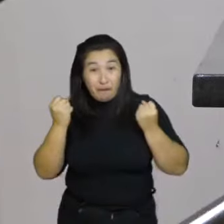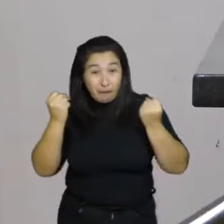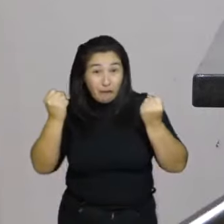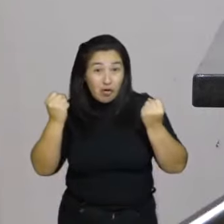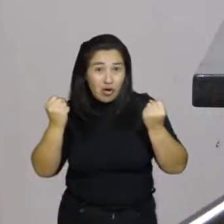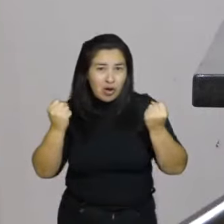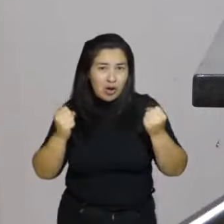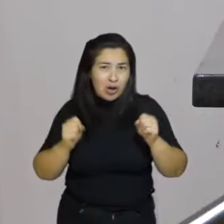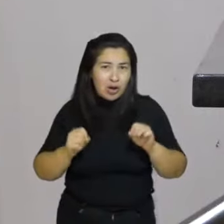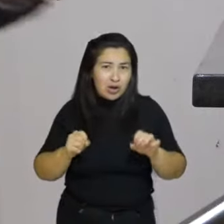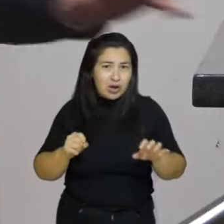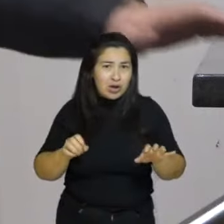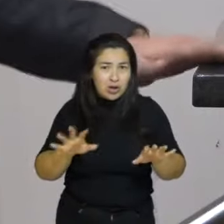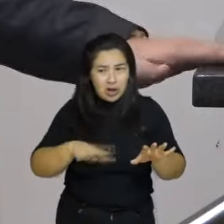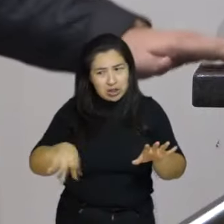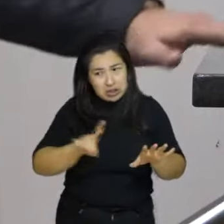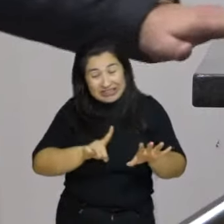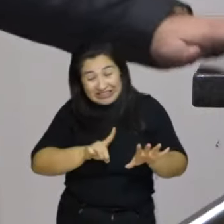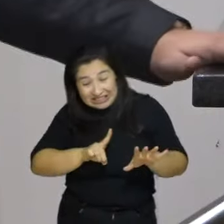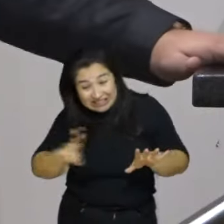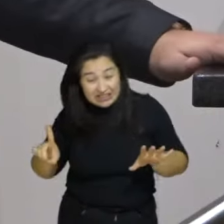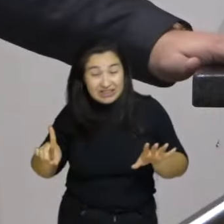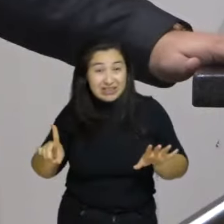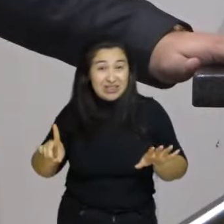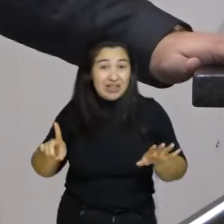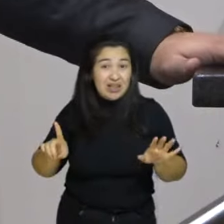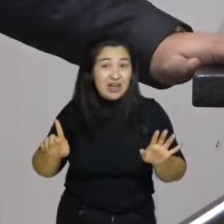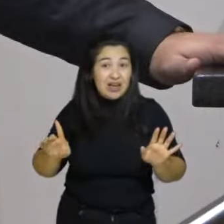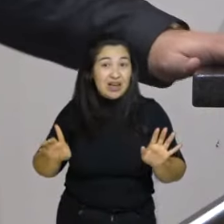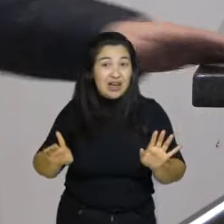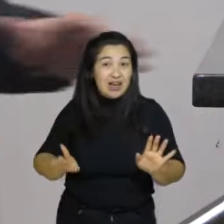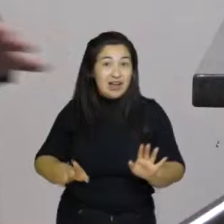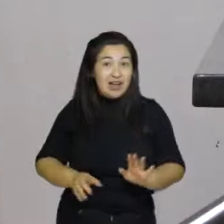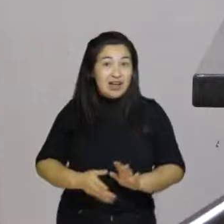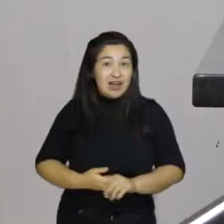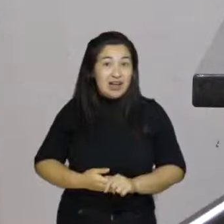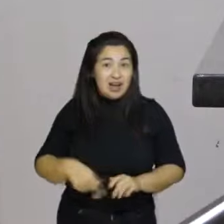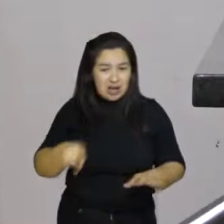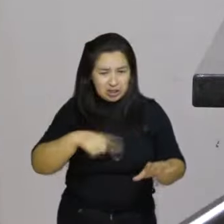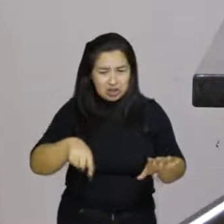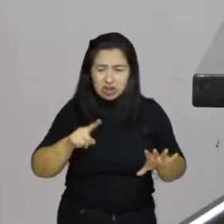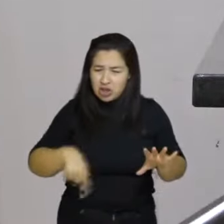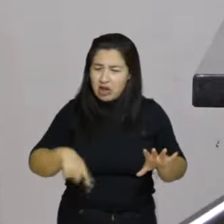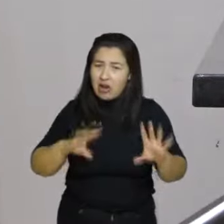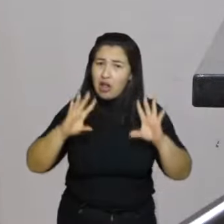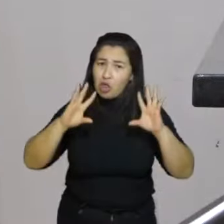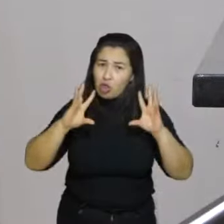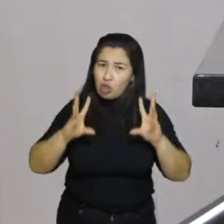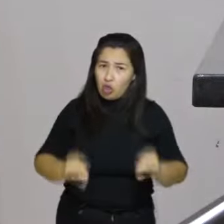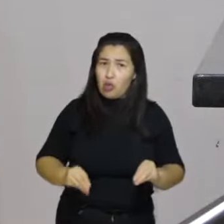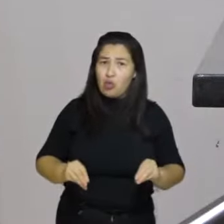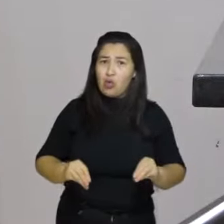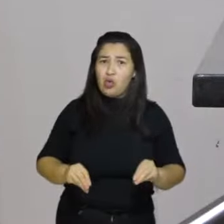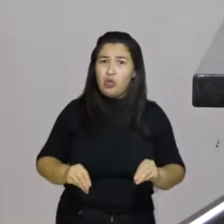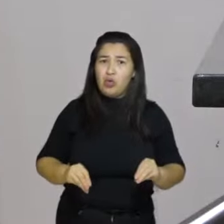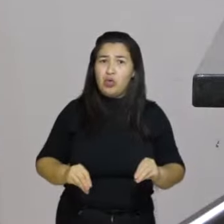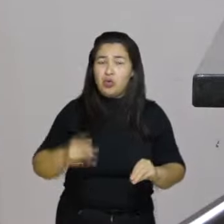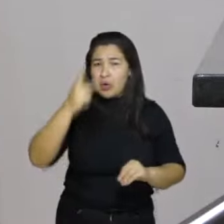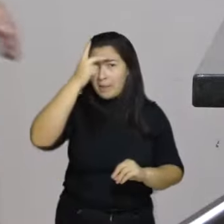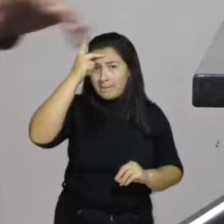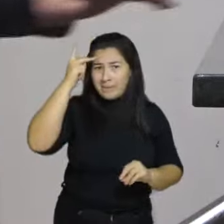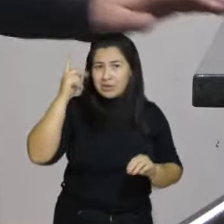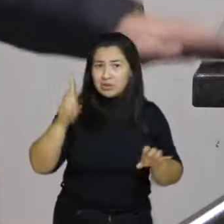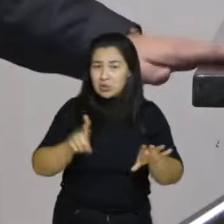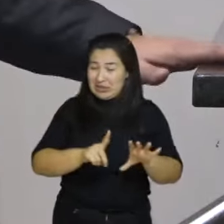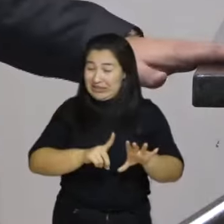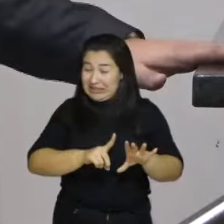direita nós somos extremista nós somos Total aquele é o pessoal lá daquele pessoal da direita extrema